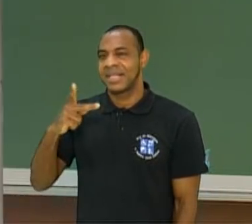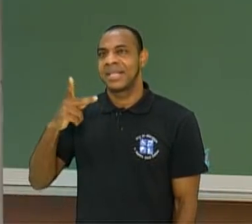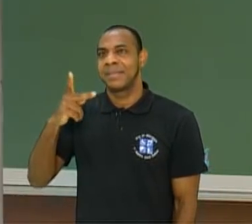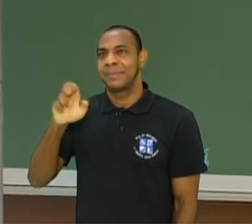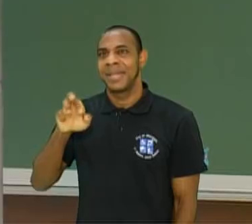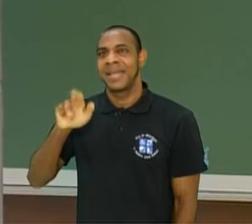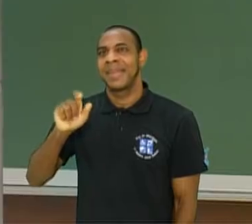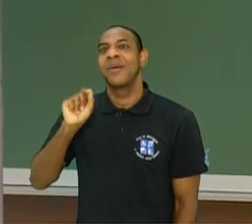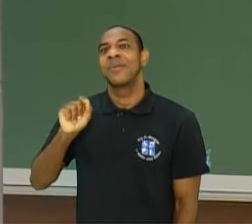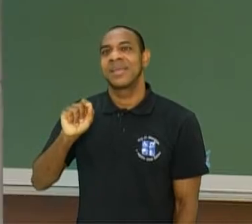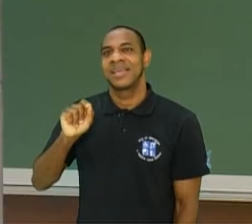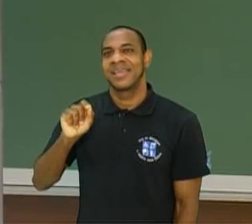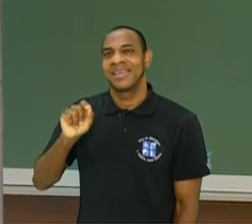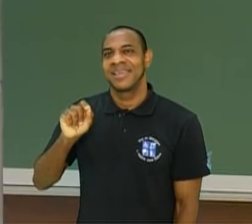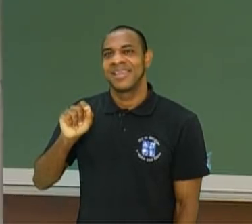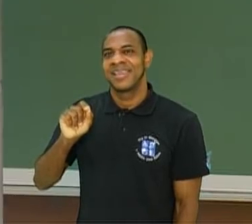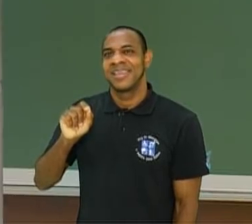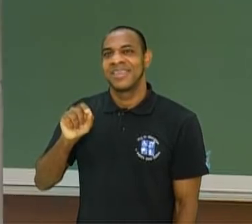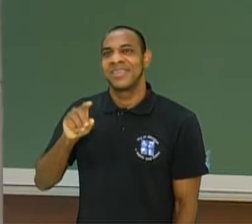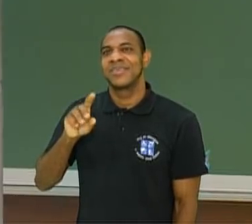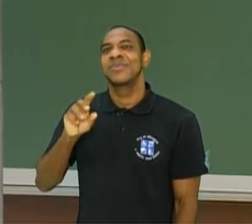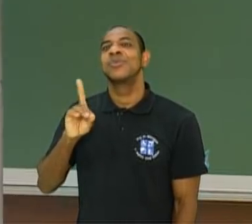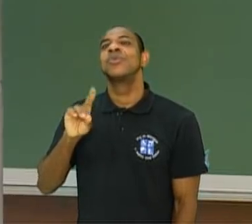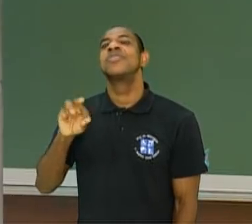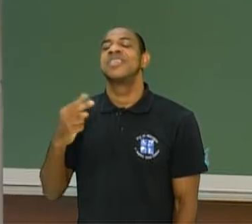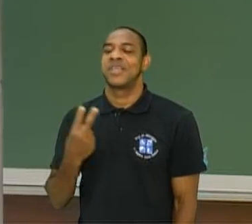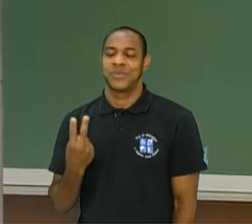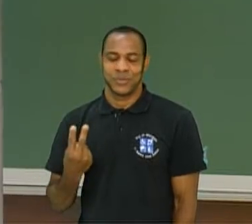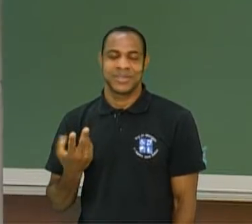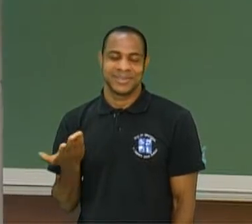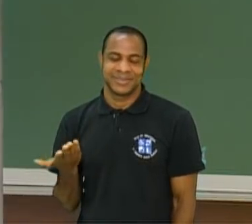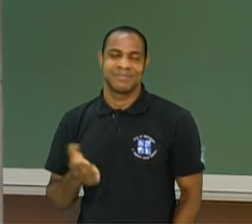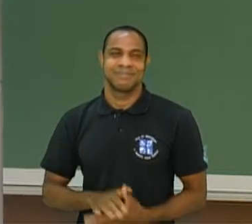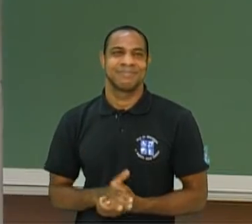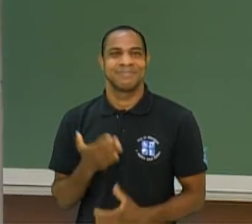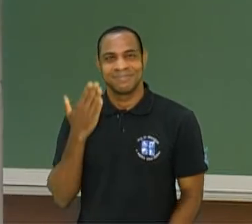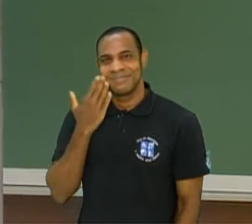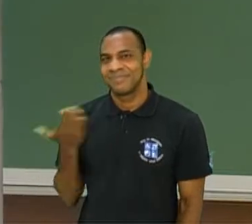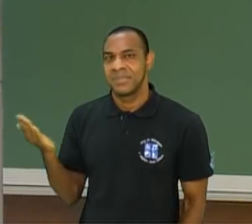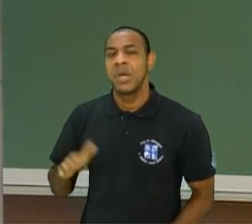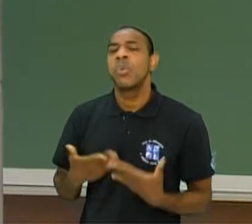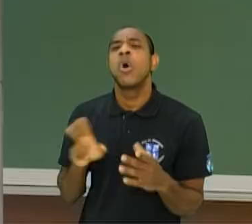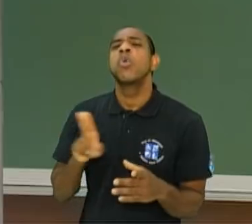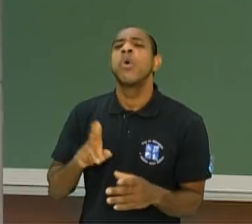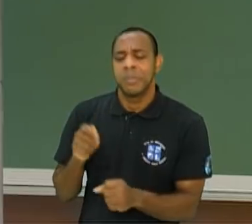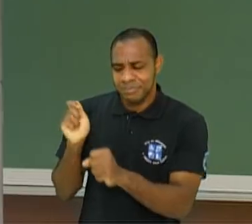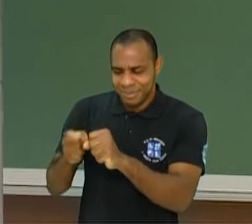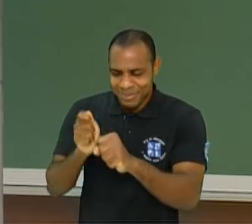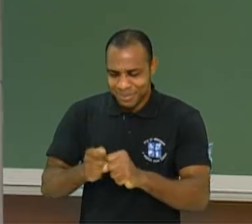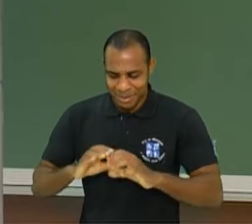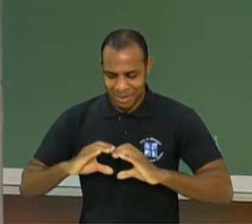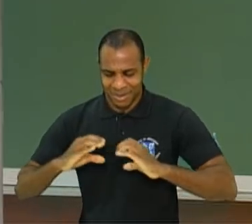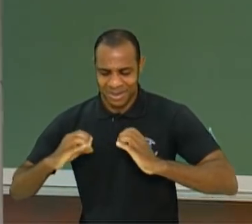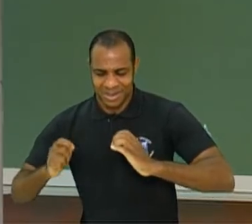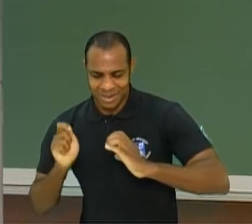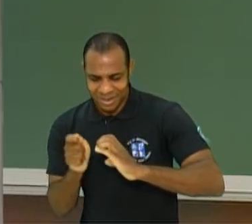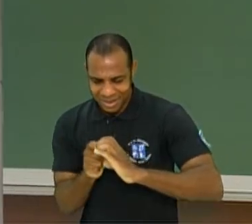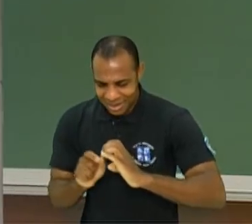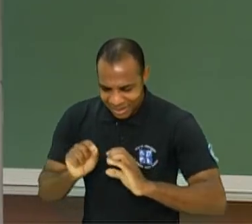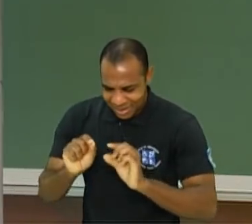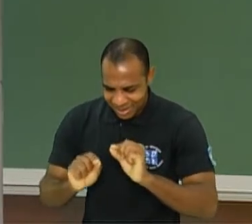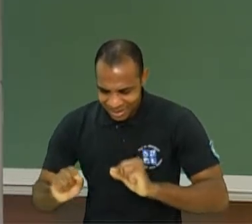na number 2, qual que é o nome, né, dessa escultura ali feita na abóbora? Ela se